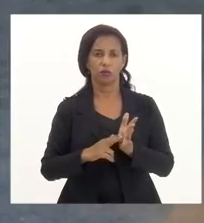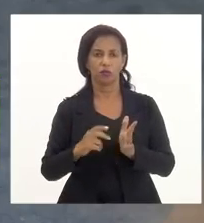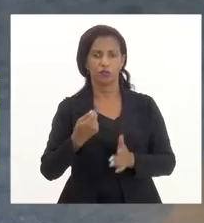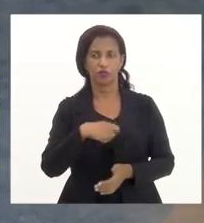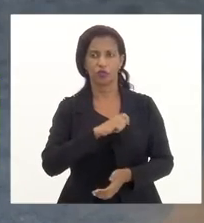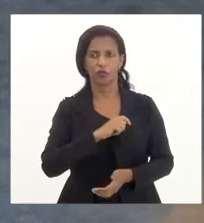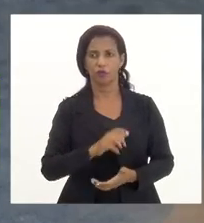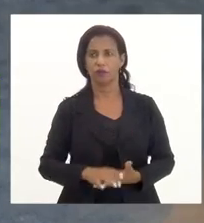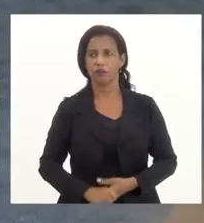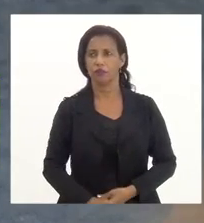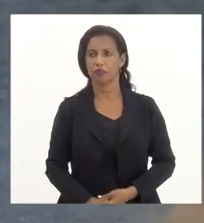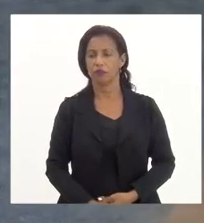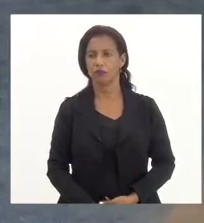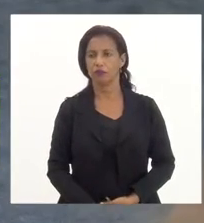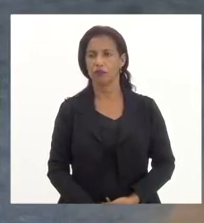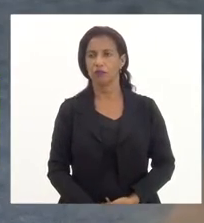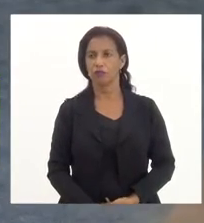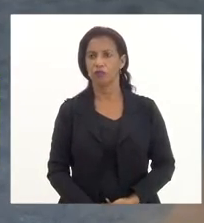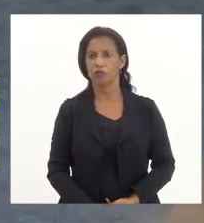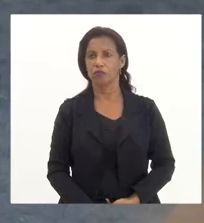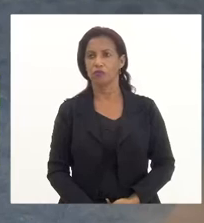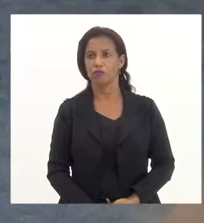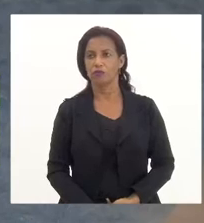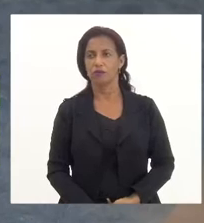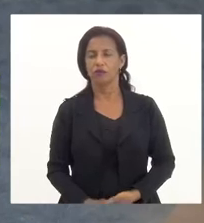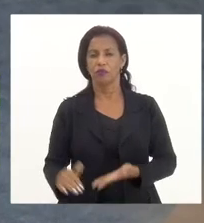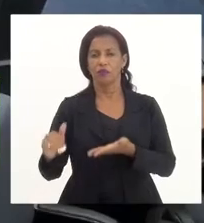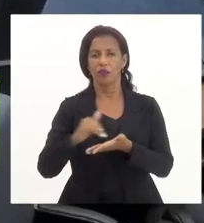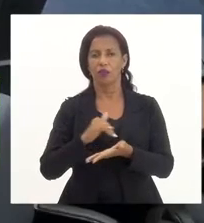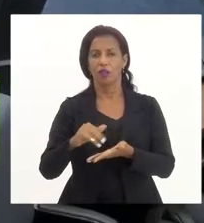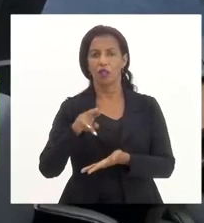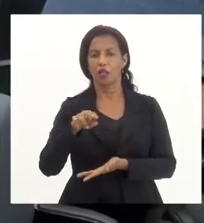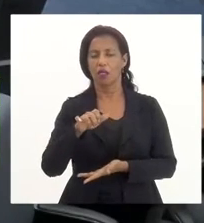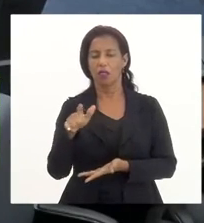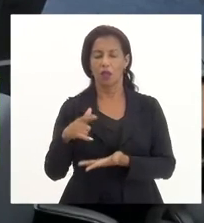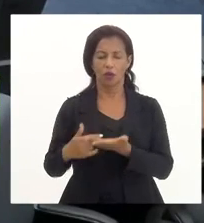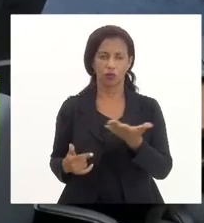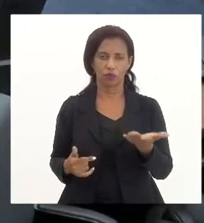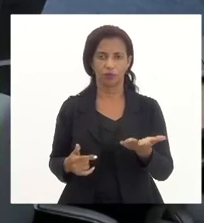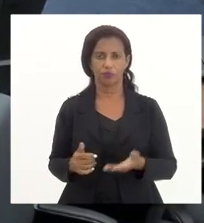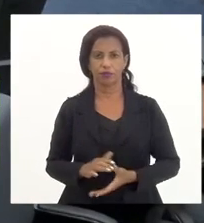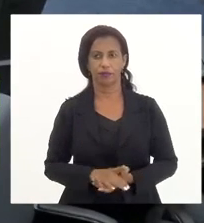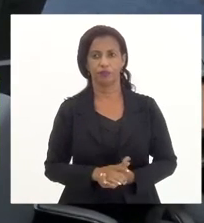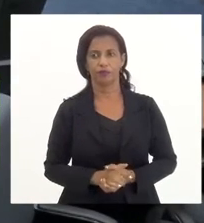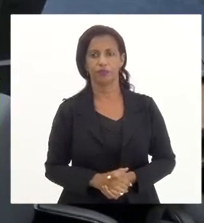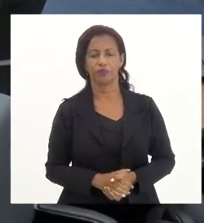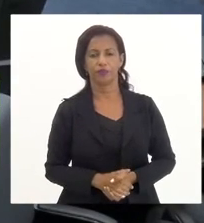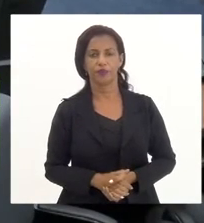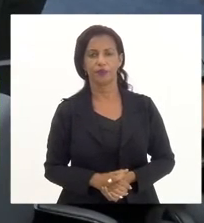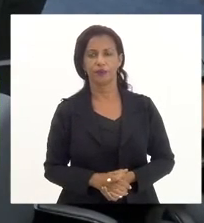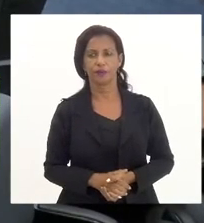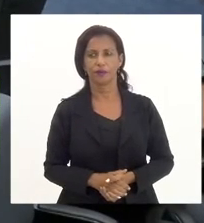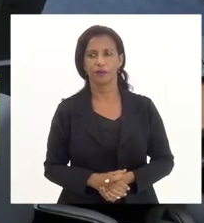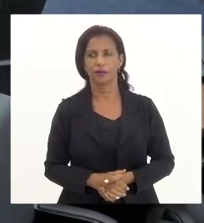e o secretário Nelson Rocha palavra é sua